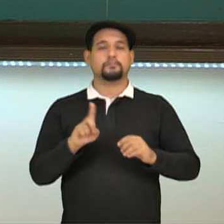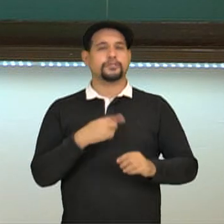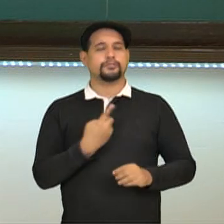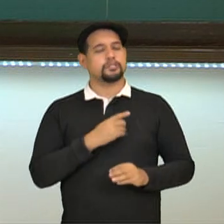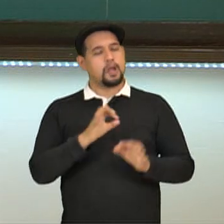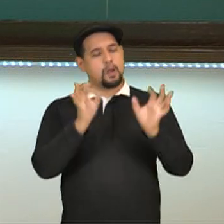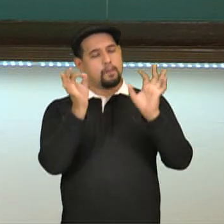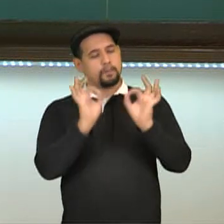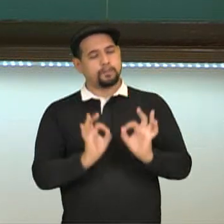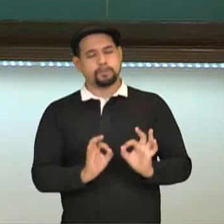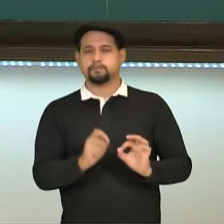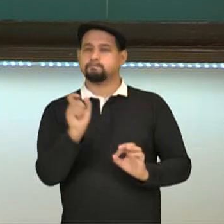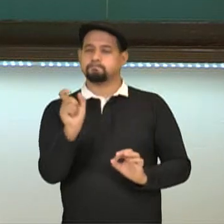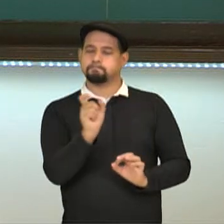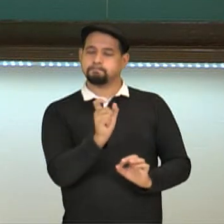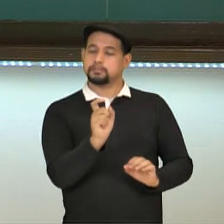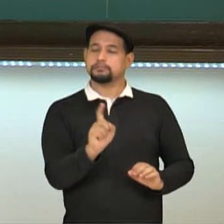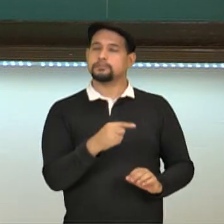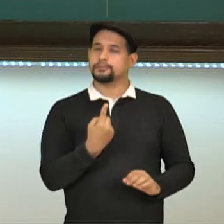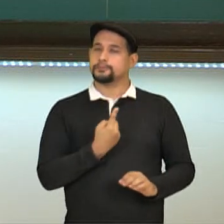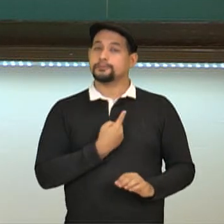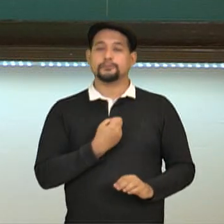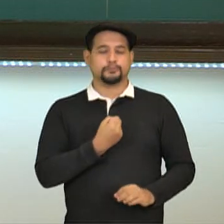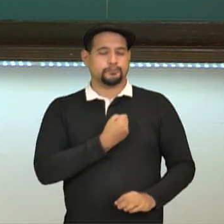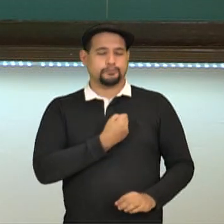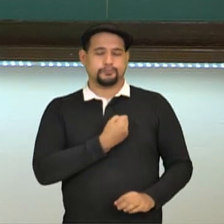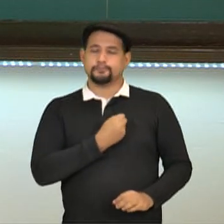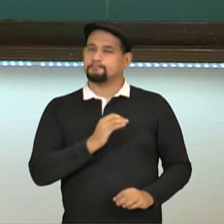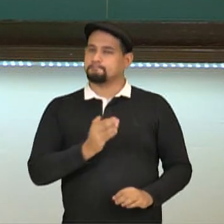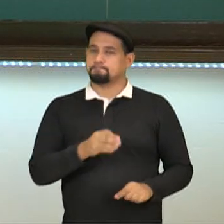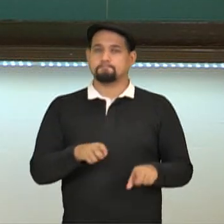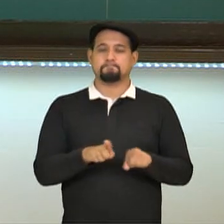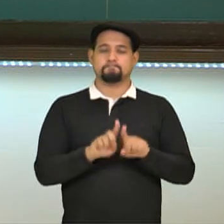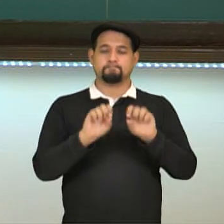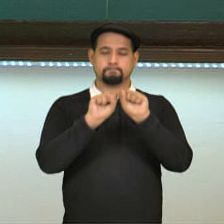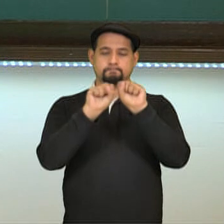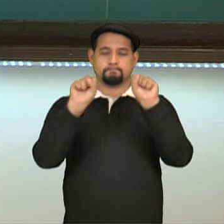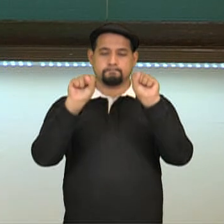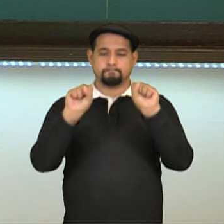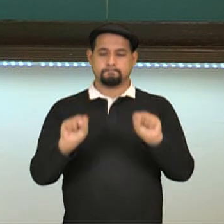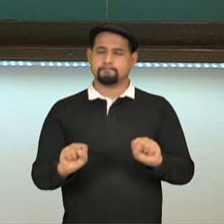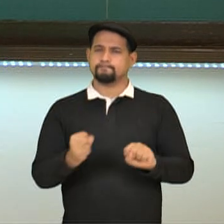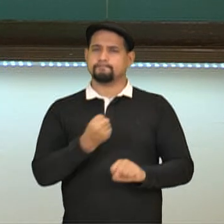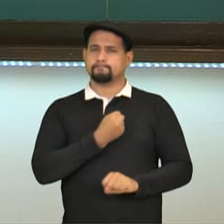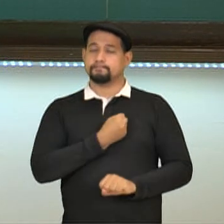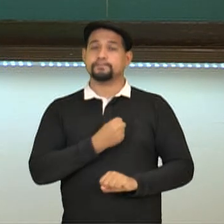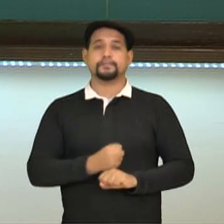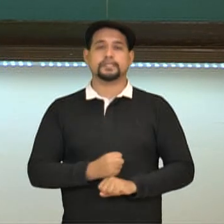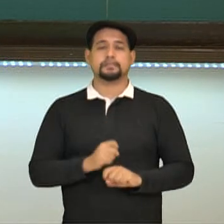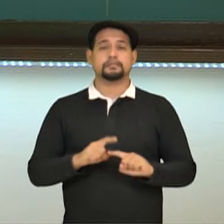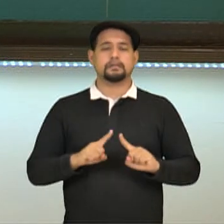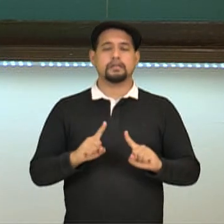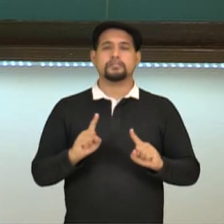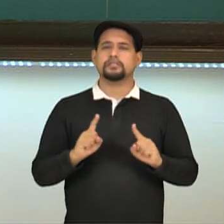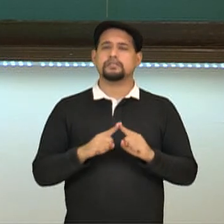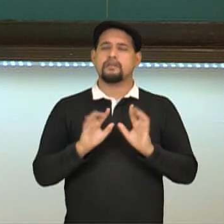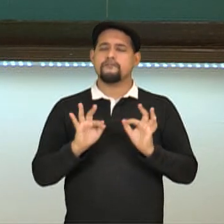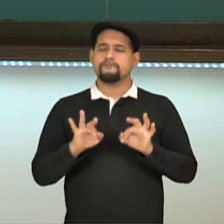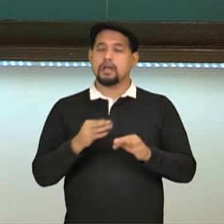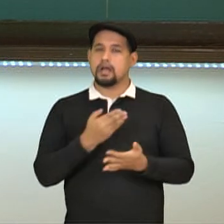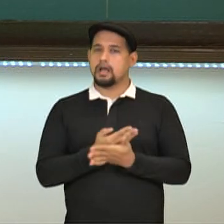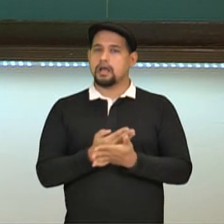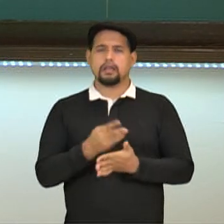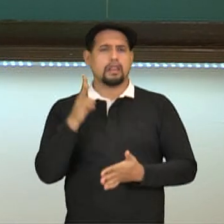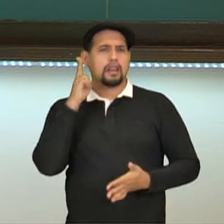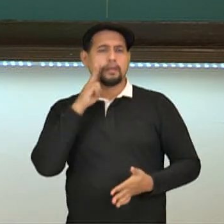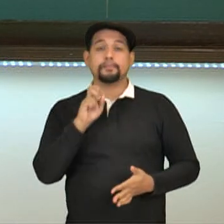já organizou as características dos nossos números, né, do nosso sistema de numeração, e a gente vai encerrando a nossa aula